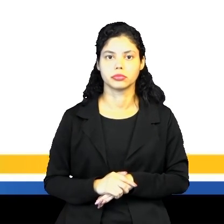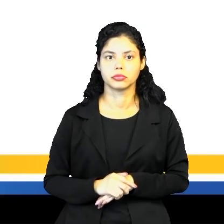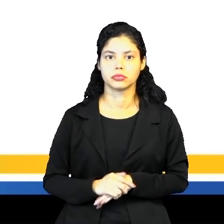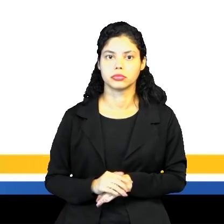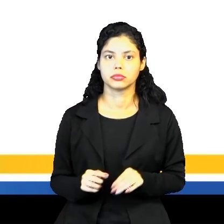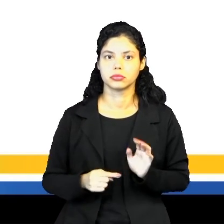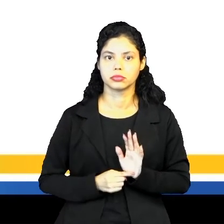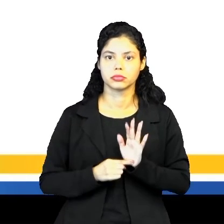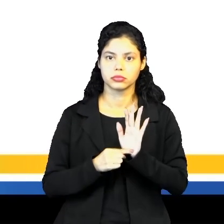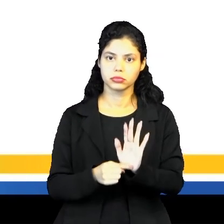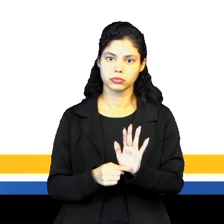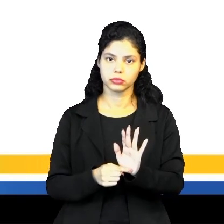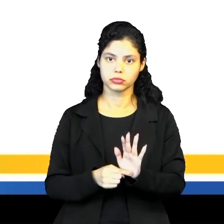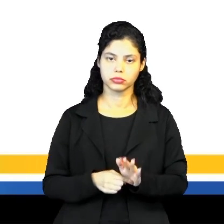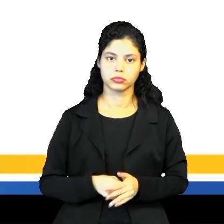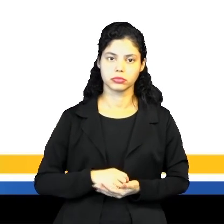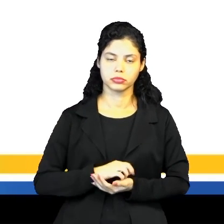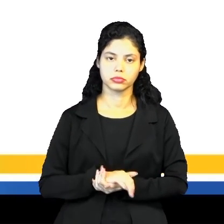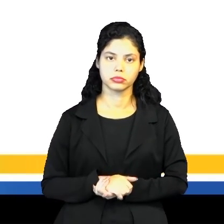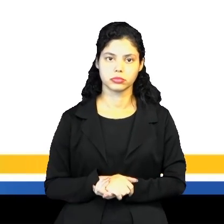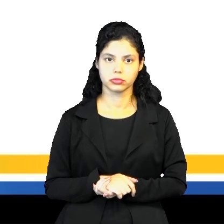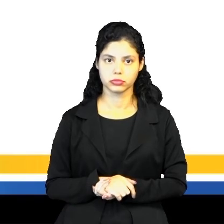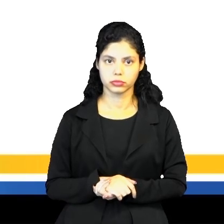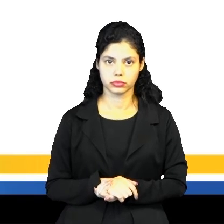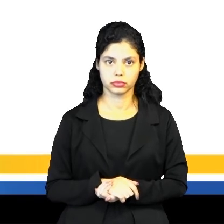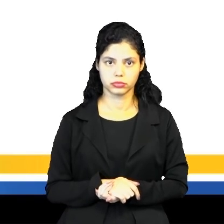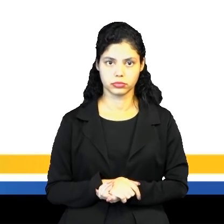se mostra ali totalmente apaixonado, tá?